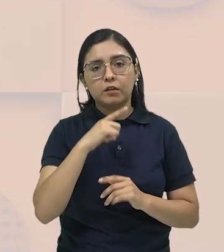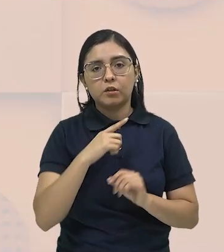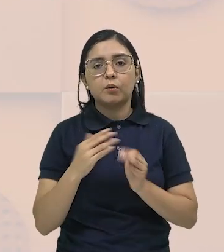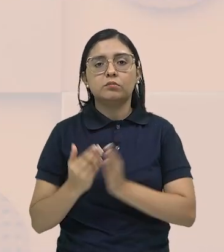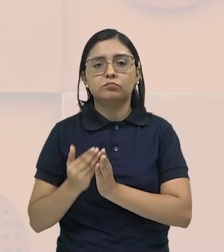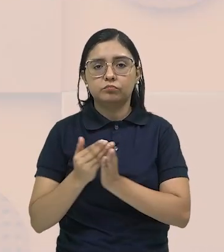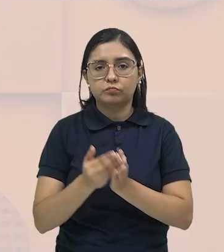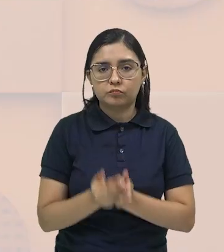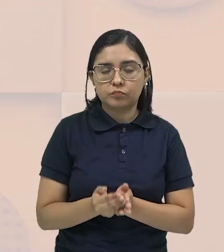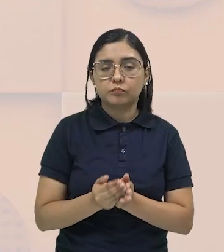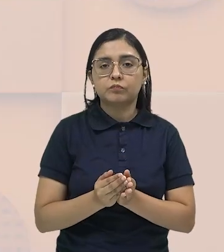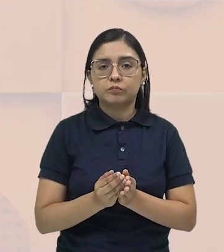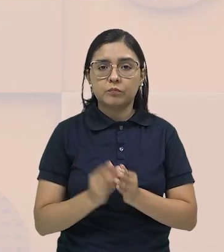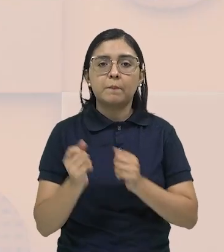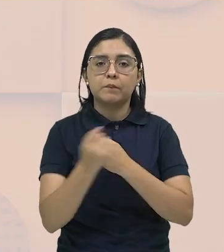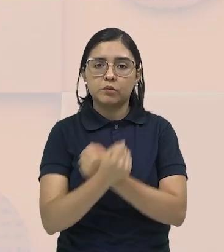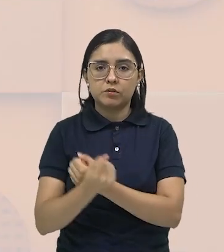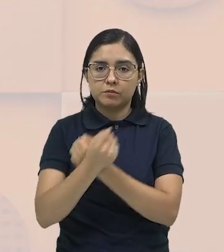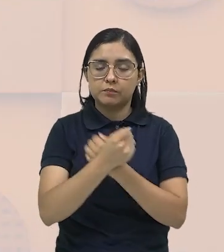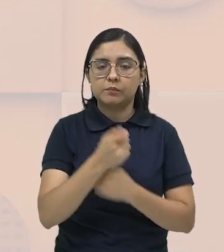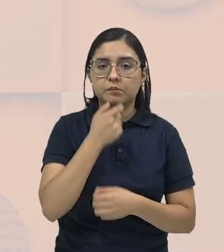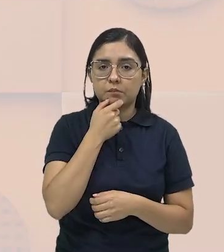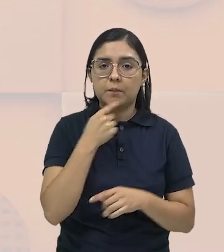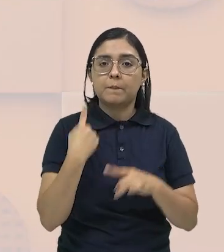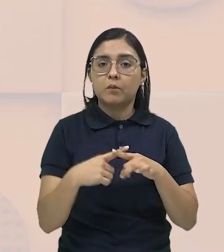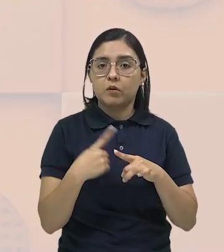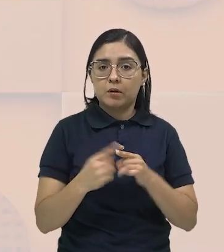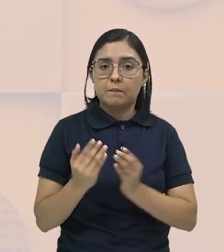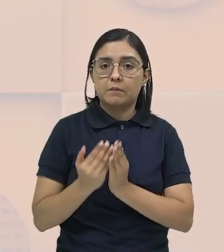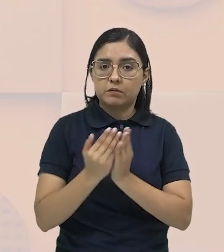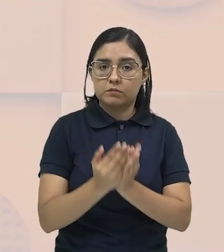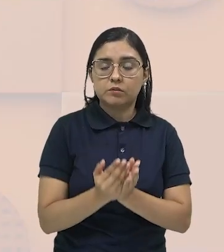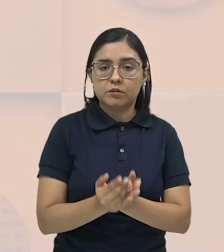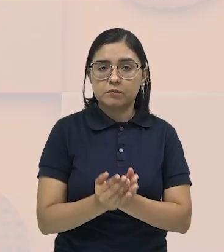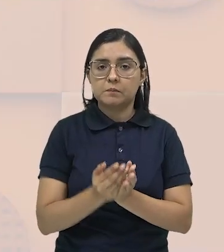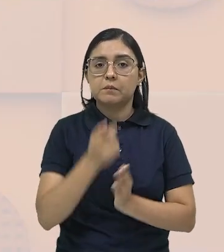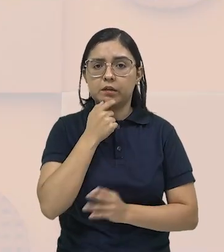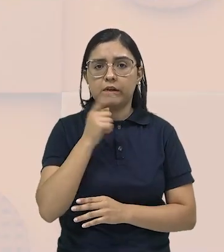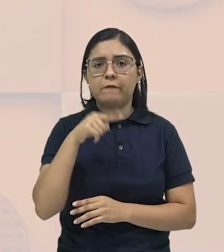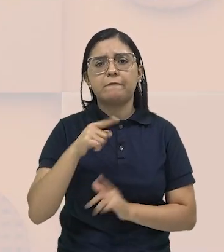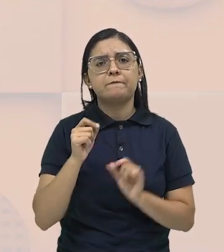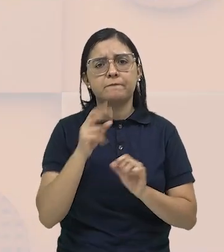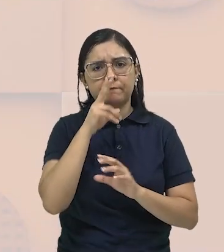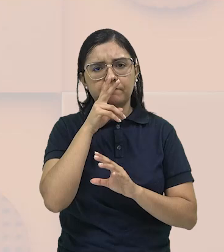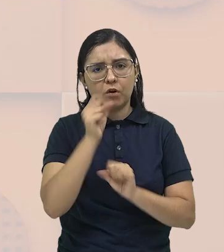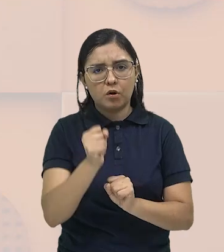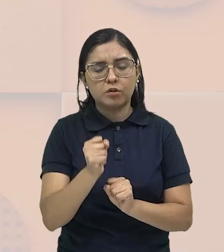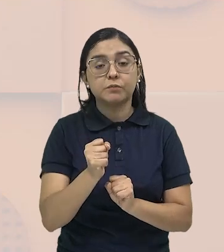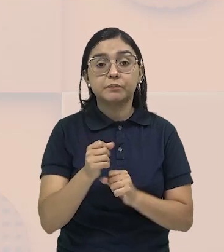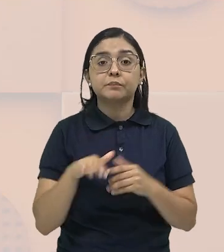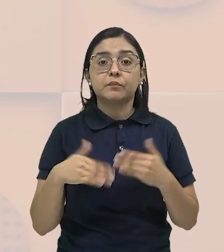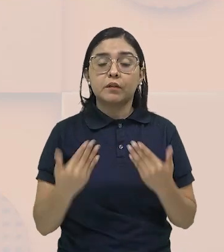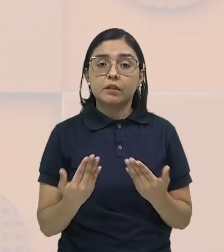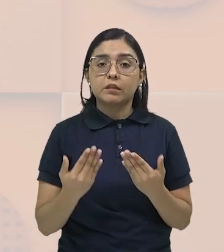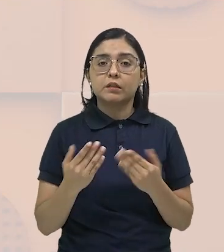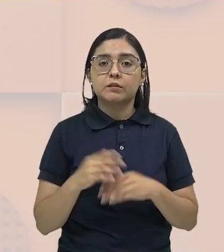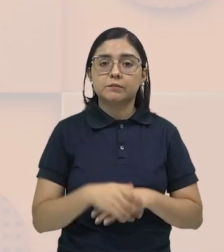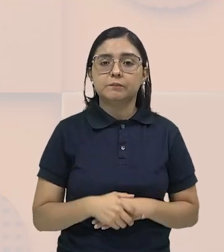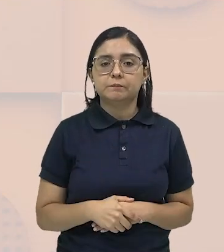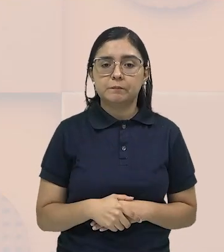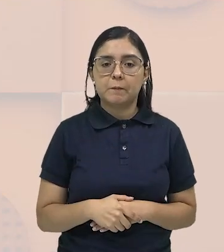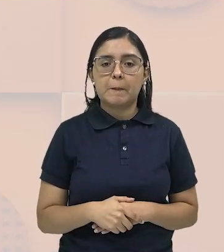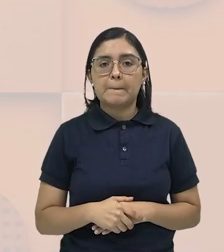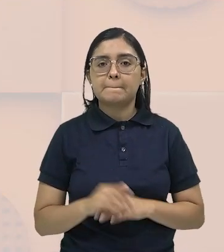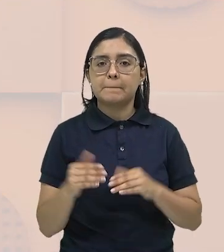pela Inglaterra. Por quê? Porque a Marinha Britânica era e é forte até hoje, né? E Napoleão, não vou dizer que era